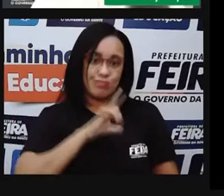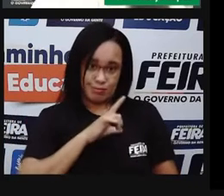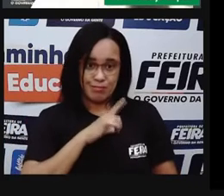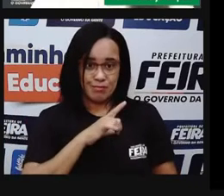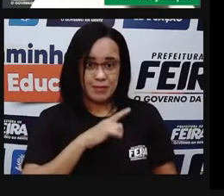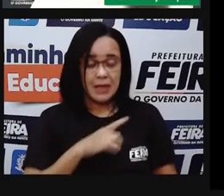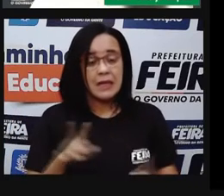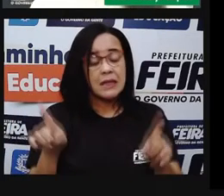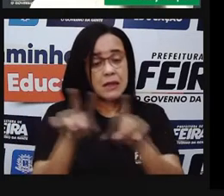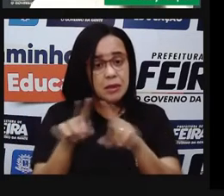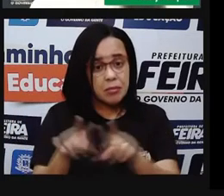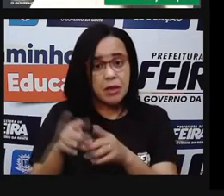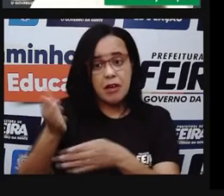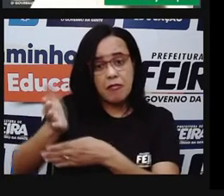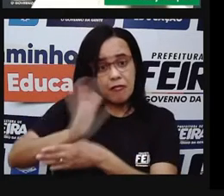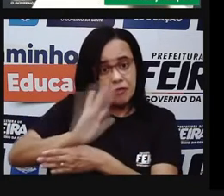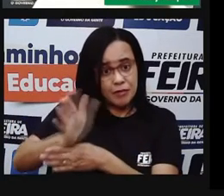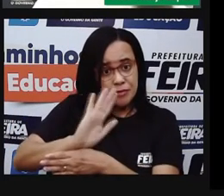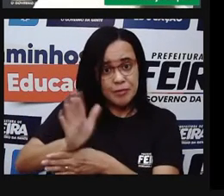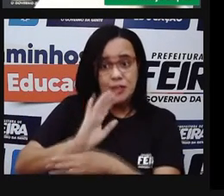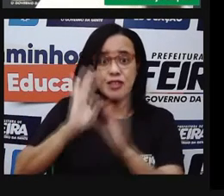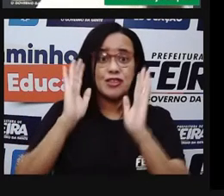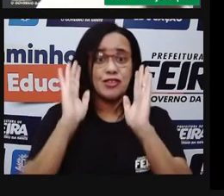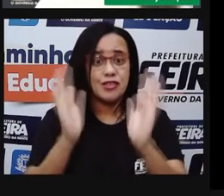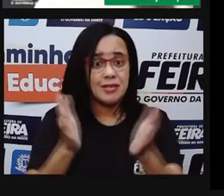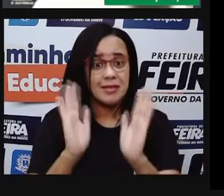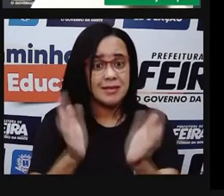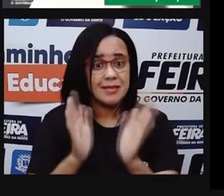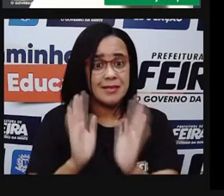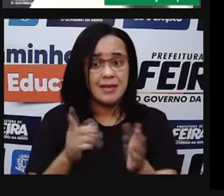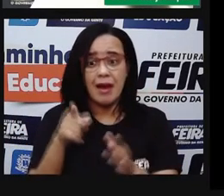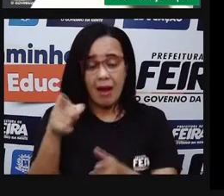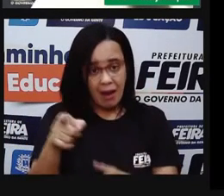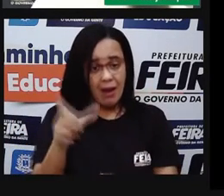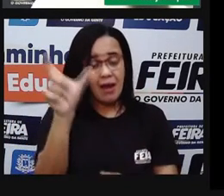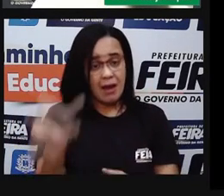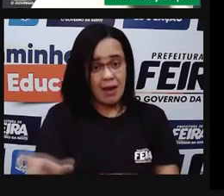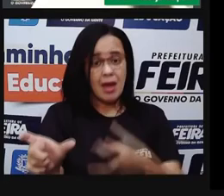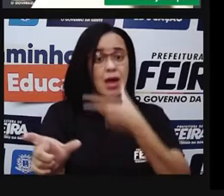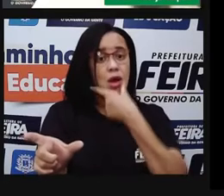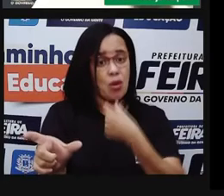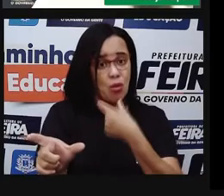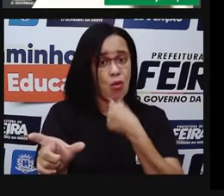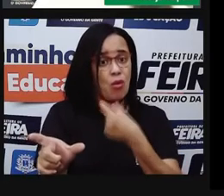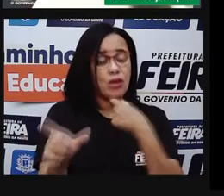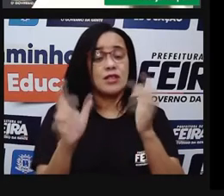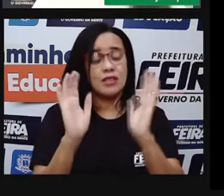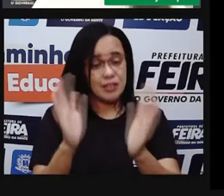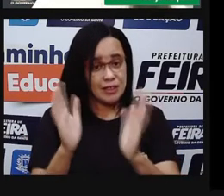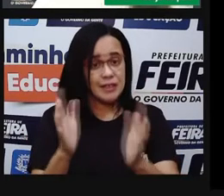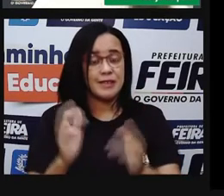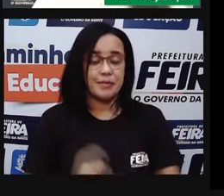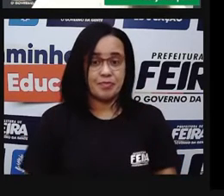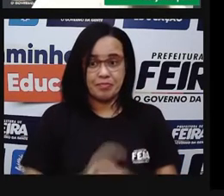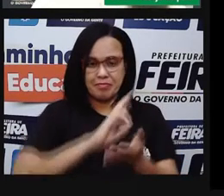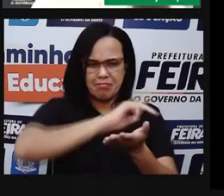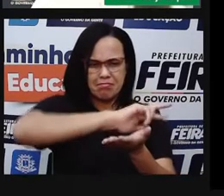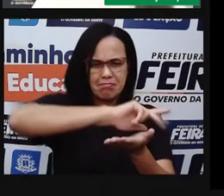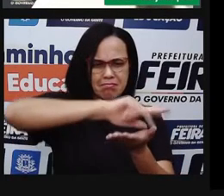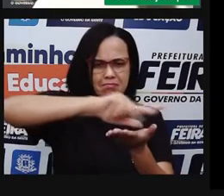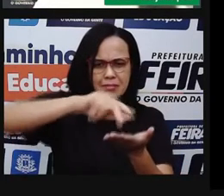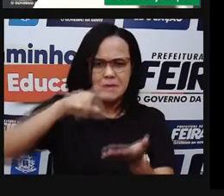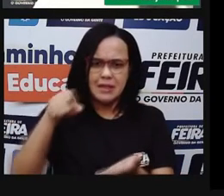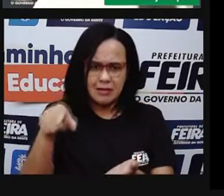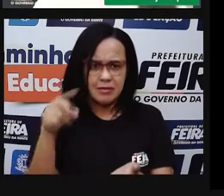nos filmes Lua Violada, Pesadelo de Arcan e Anos que Queremos Esquecer. Anos que